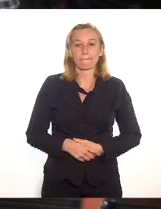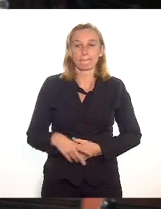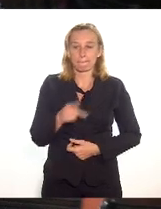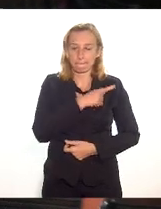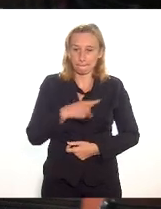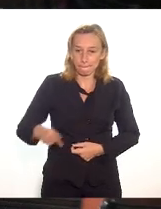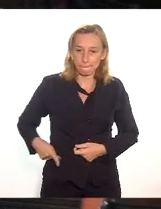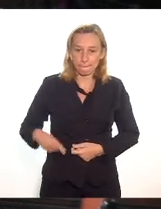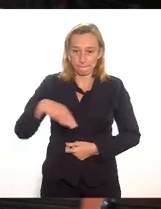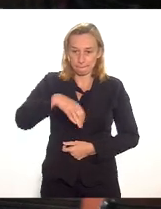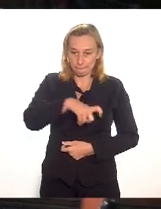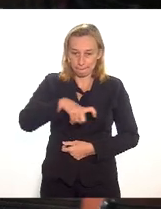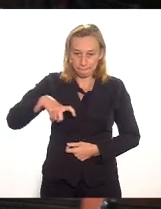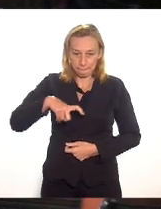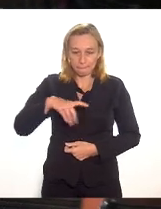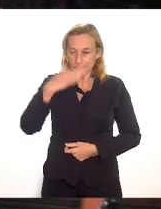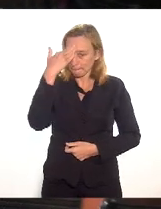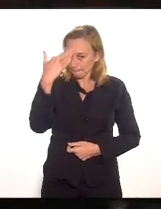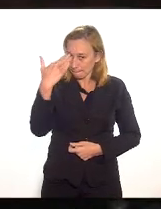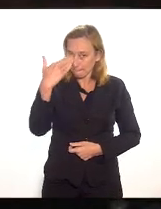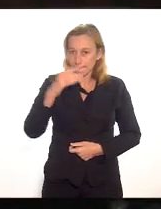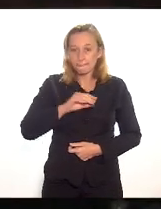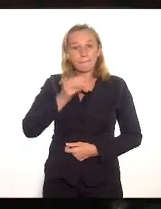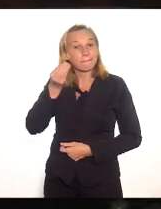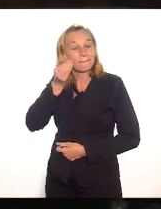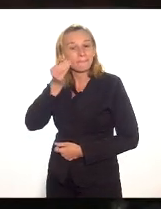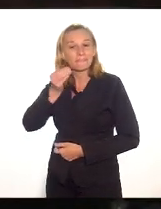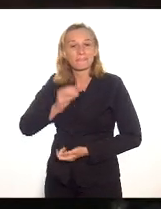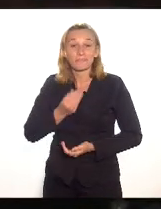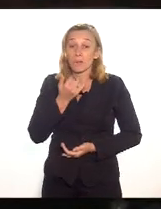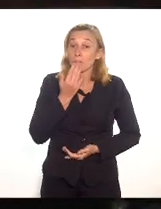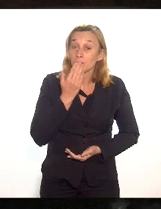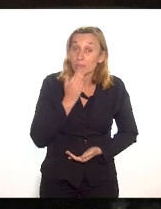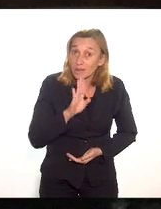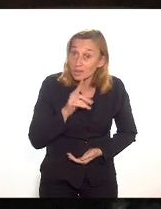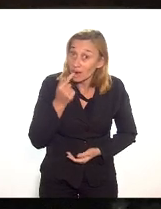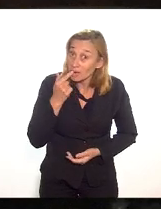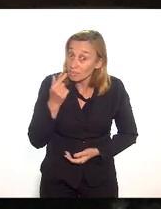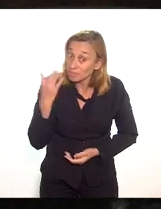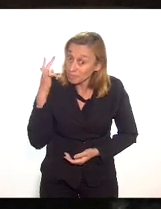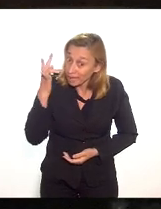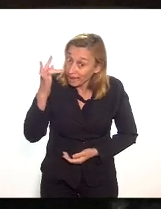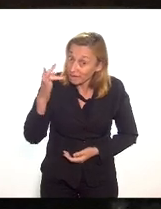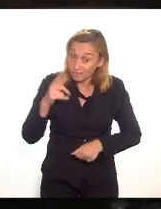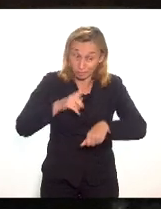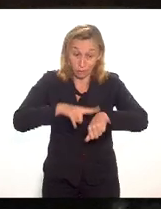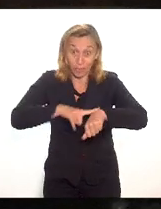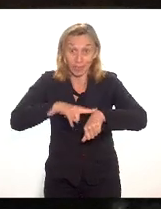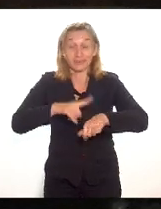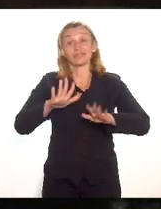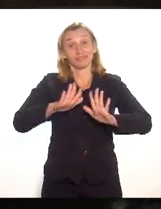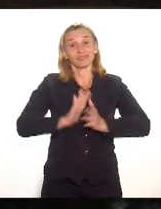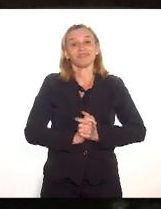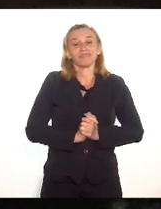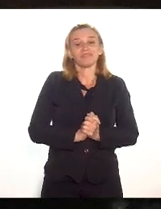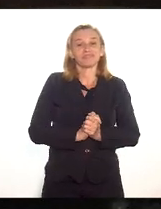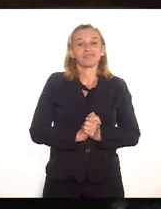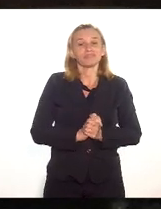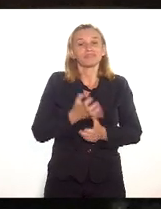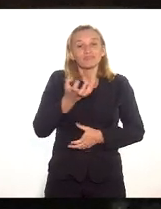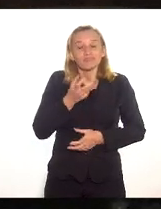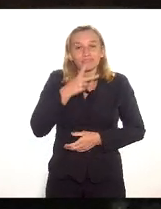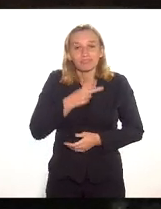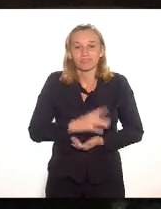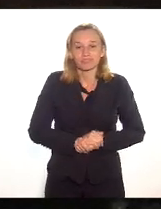Presidente Max, obrigada por essa oportunidade. Eu prometo que eu vou ser breve pelo adiantar da hora. E eu queria